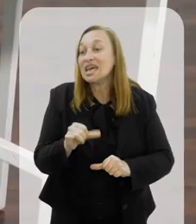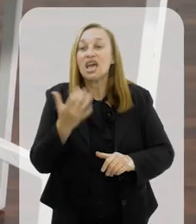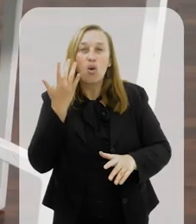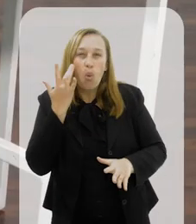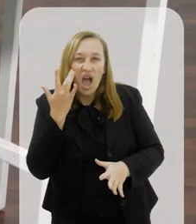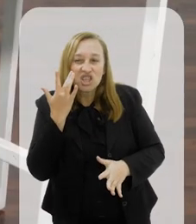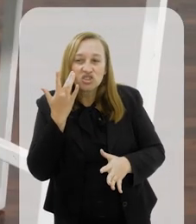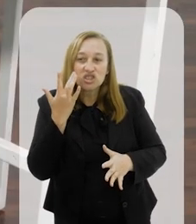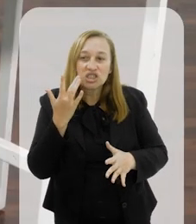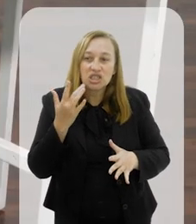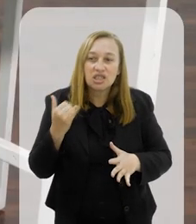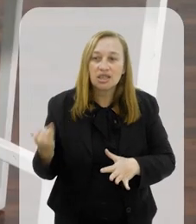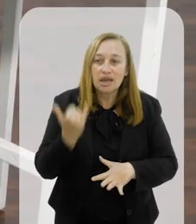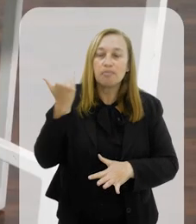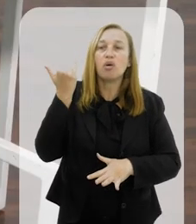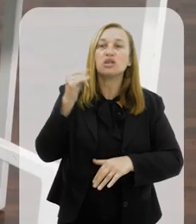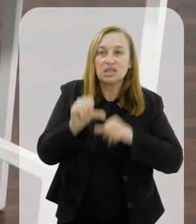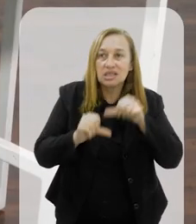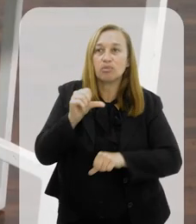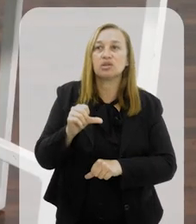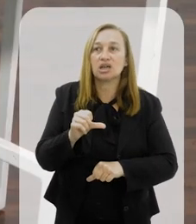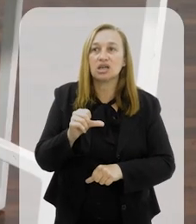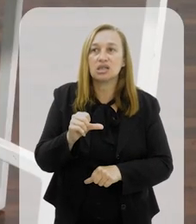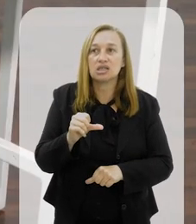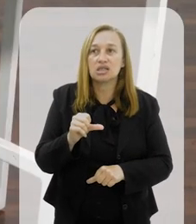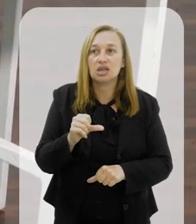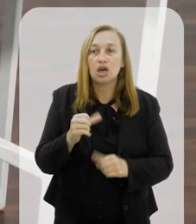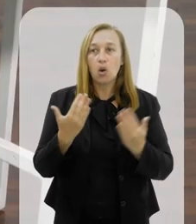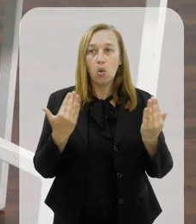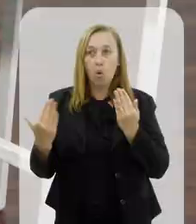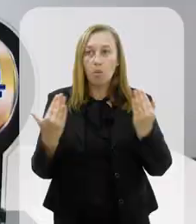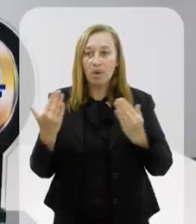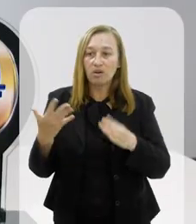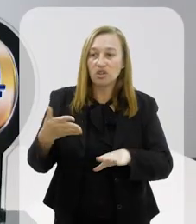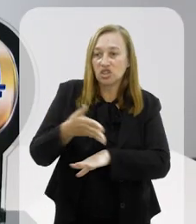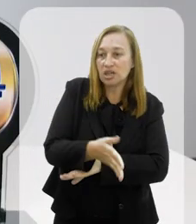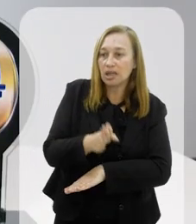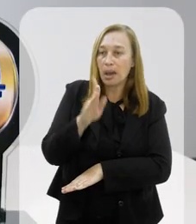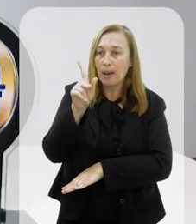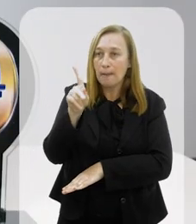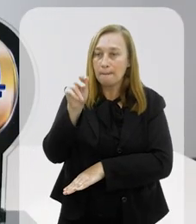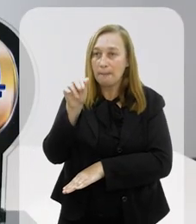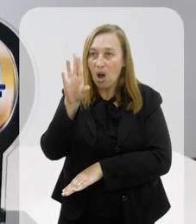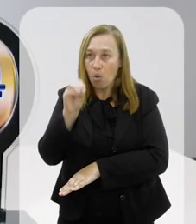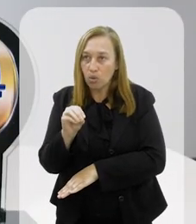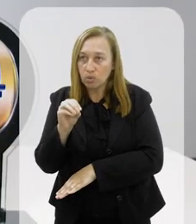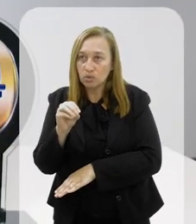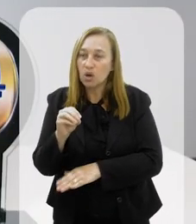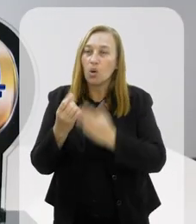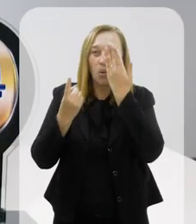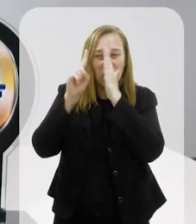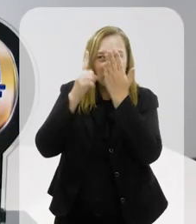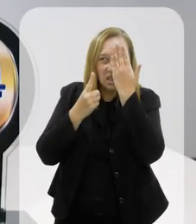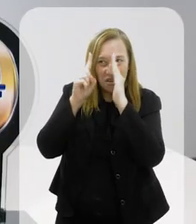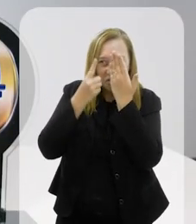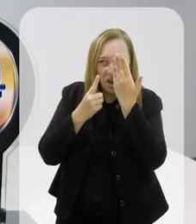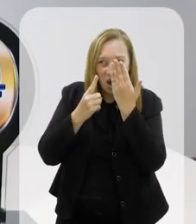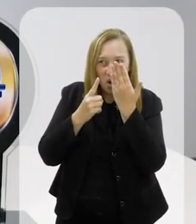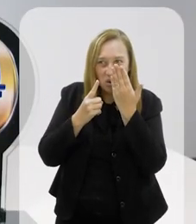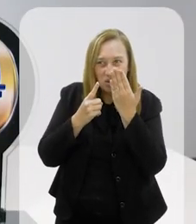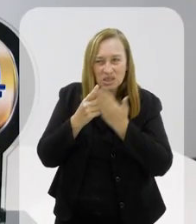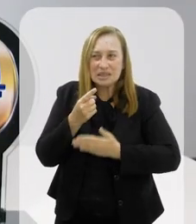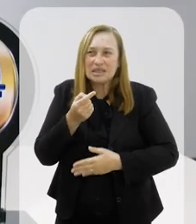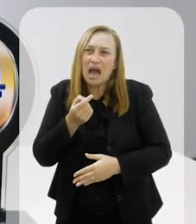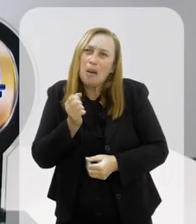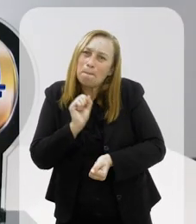eles deram uma sacudida né sim né eu eu eu comparo muito com a chegada do Paulo Barros o carnaval tava te confesso um